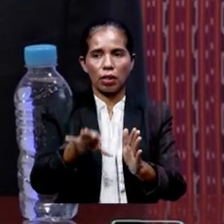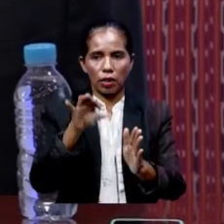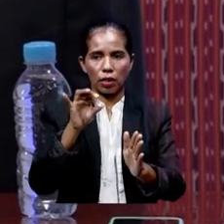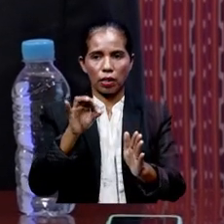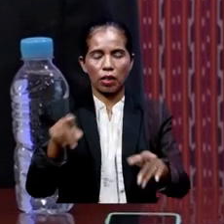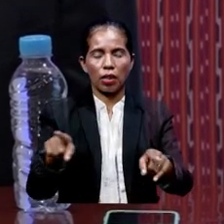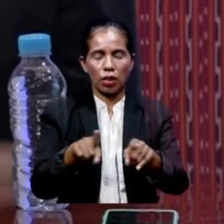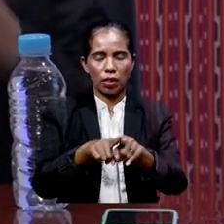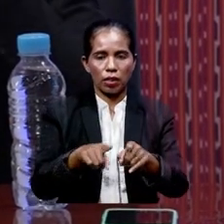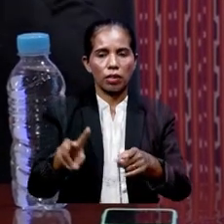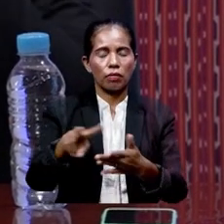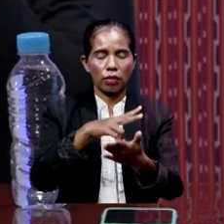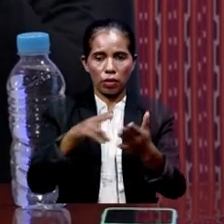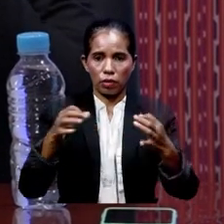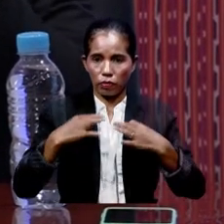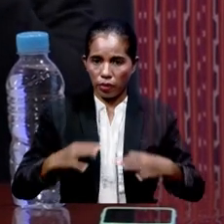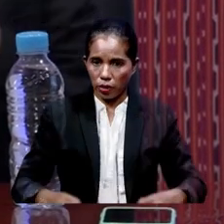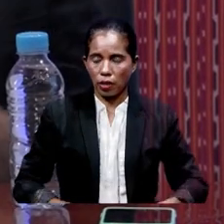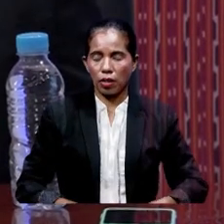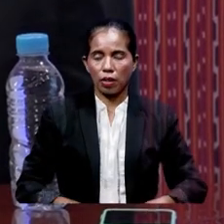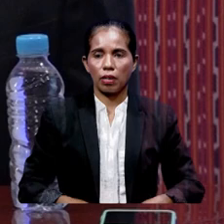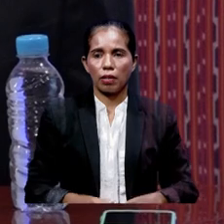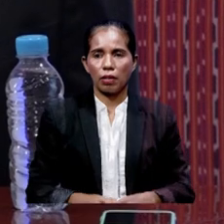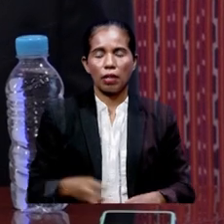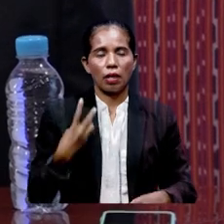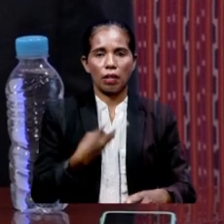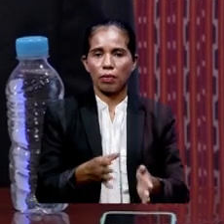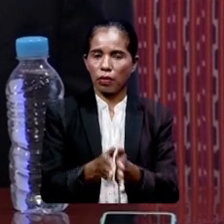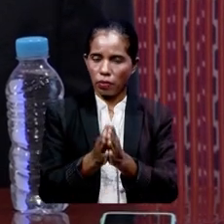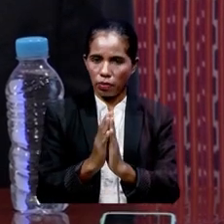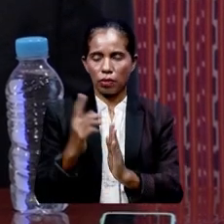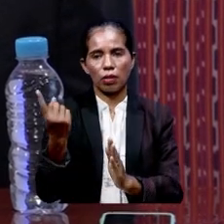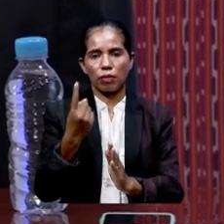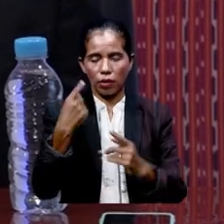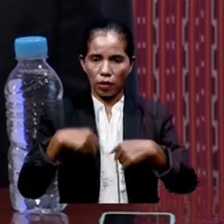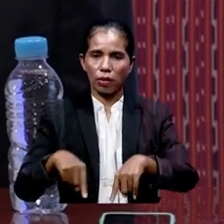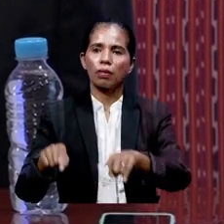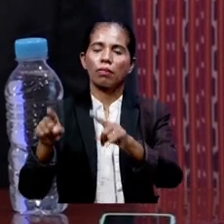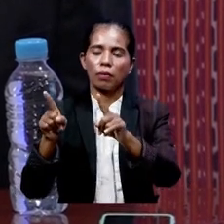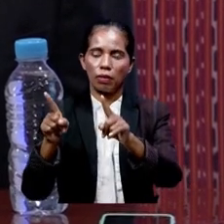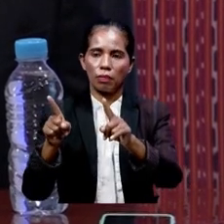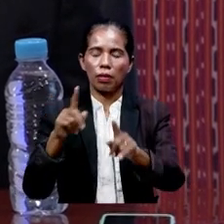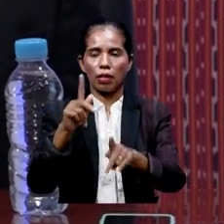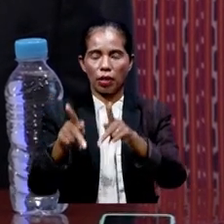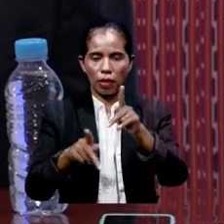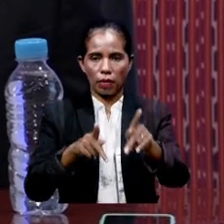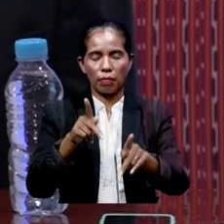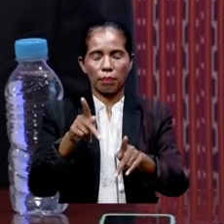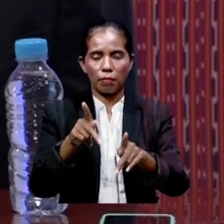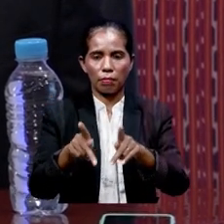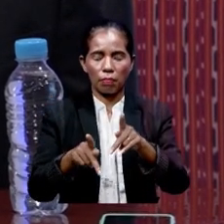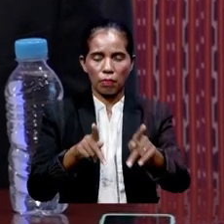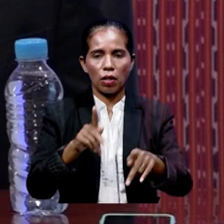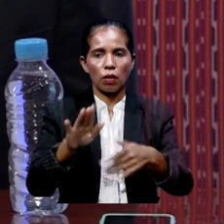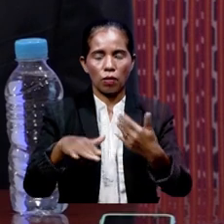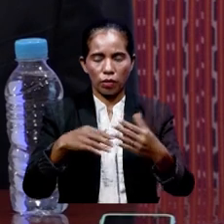agressão física, né? E a minha russo na fati na tu ba comunidade educativa toma a tu bele e não vemos